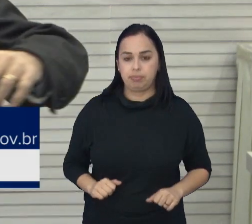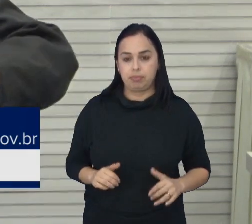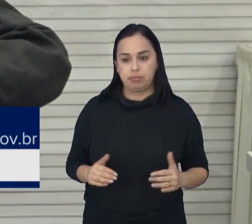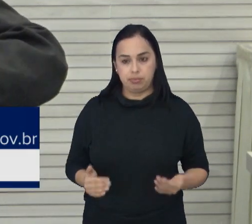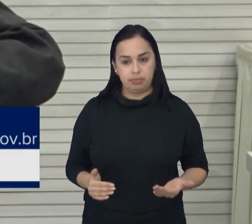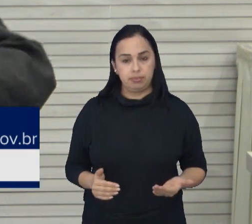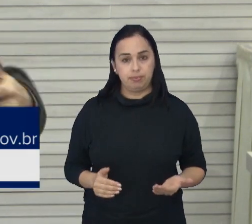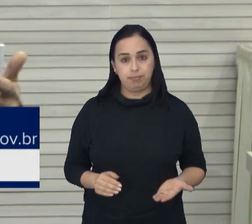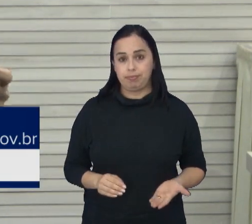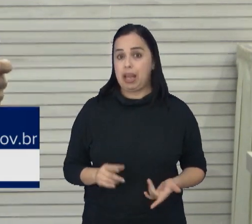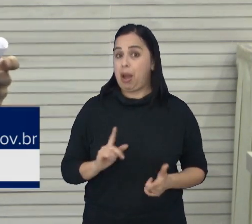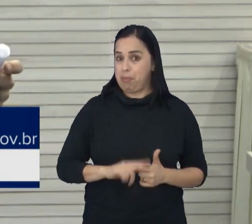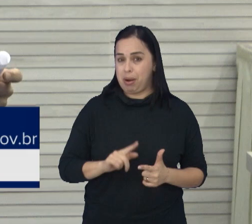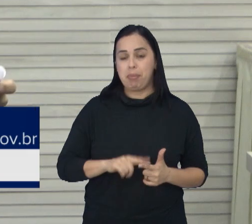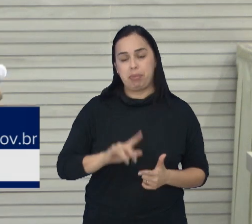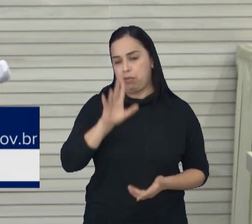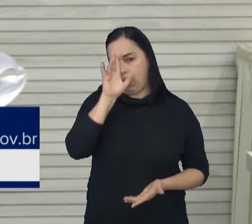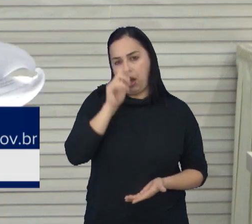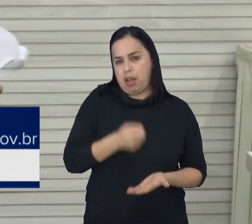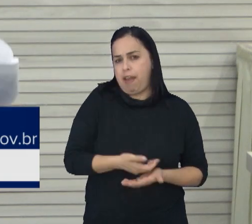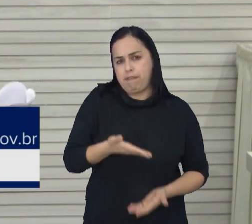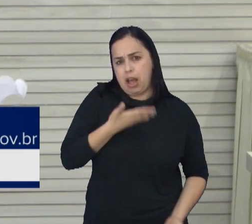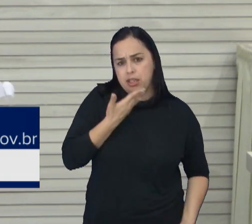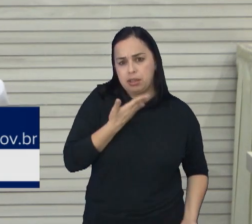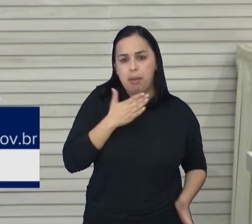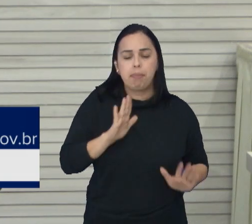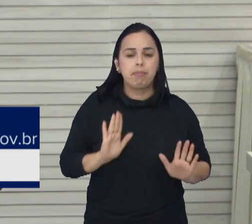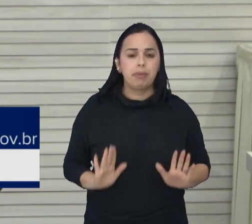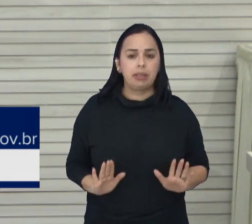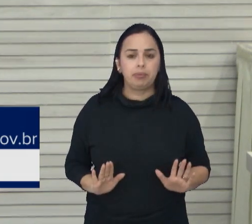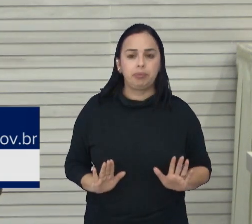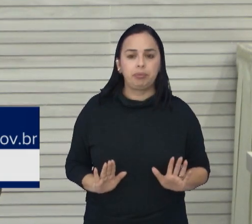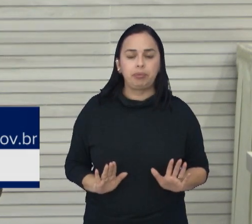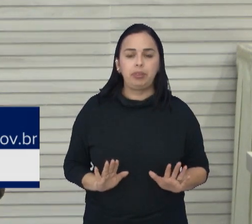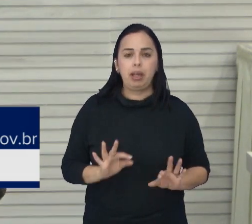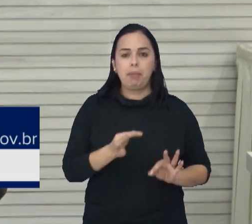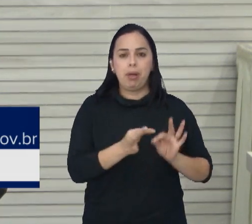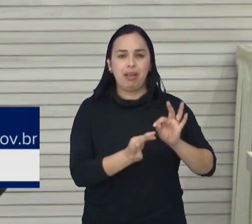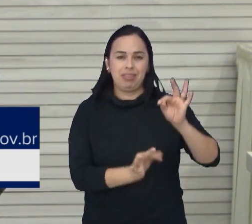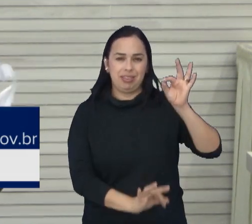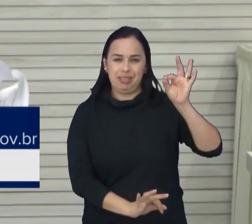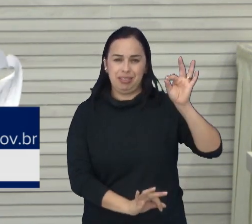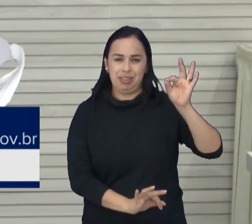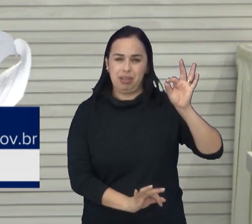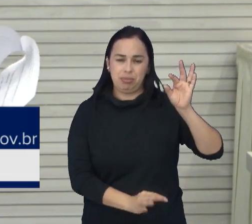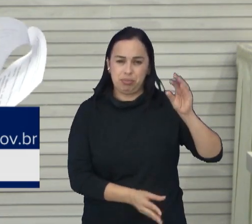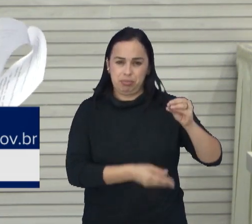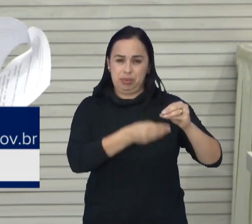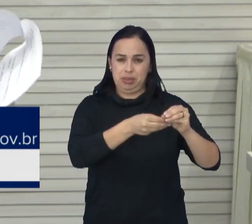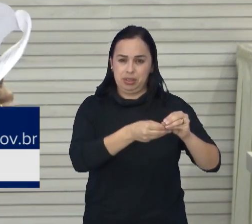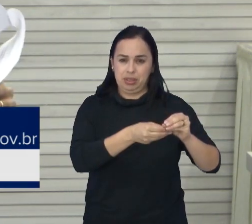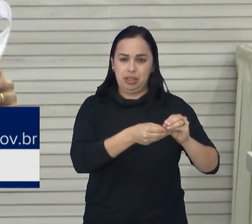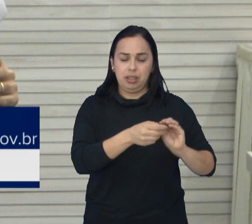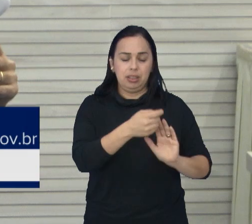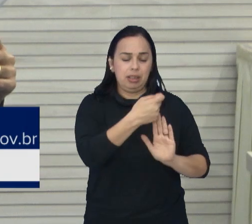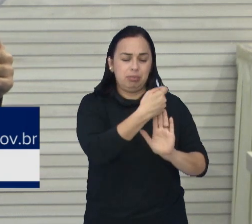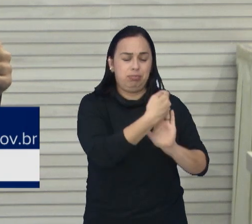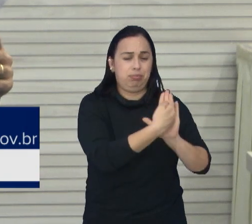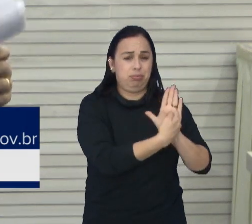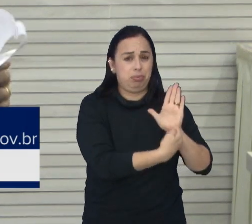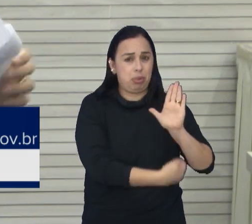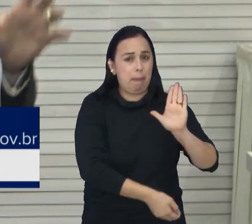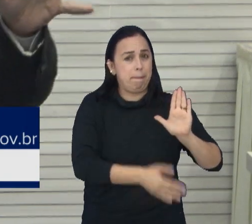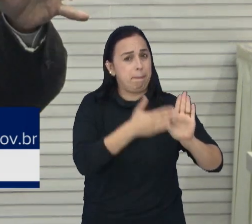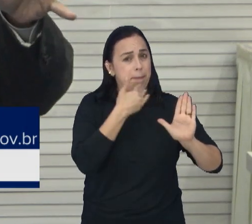um problema de fácil resolução, né? E aqui, para não me alongar, a sessão já passou muito tempo, temos muitas demandas que a